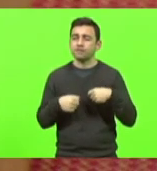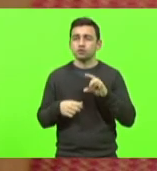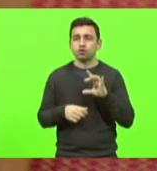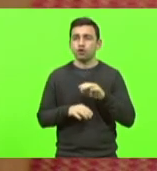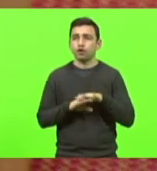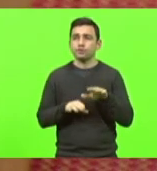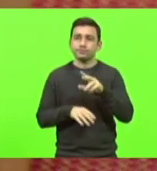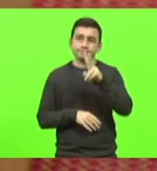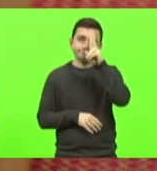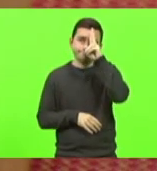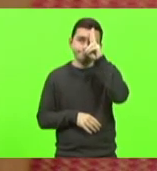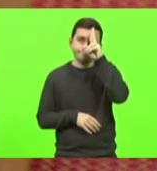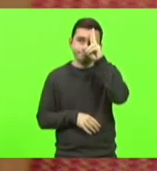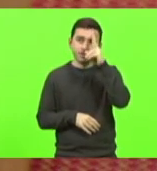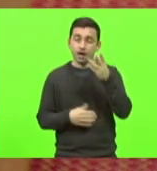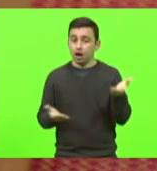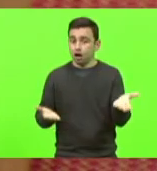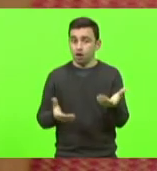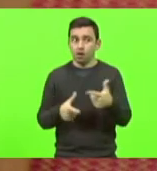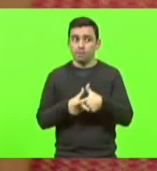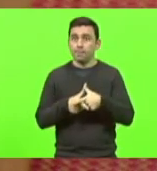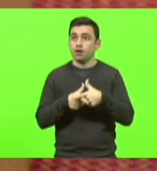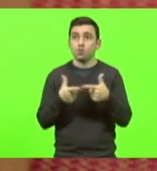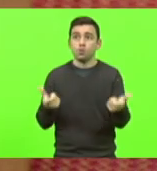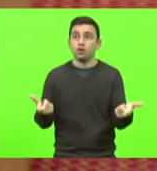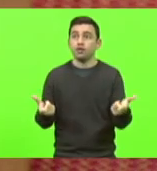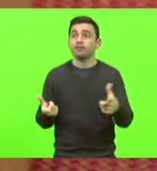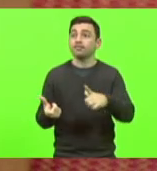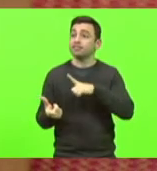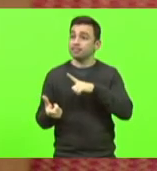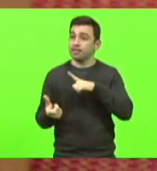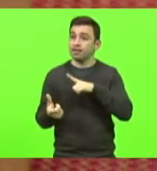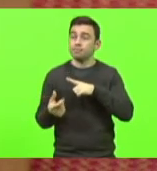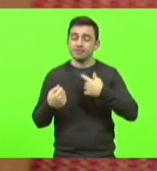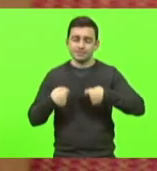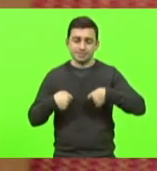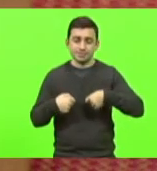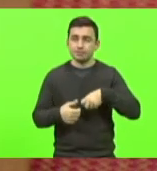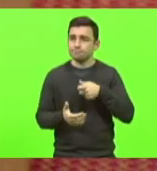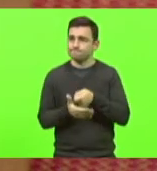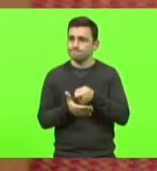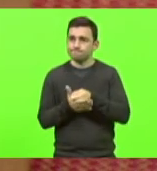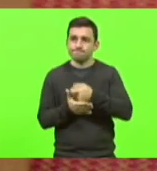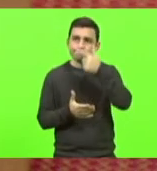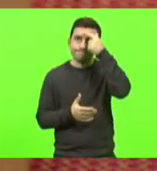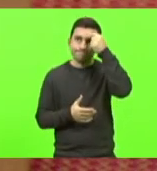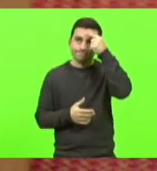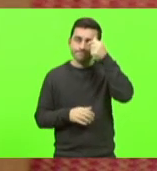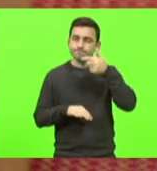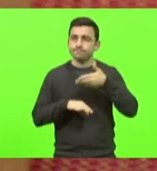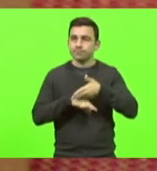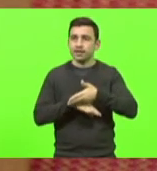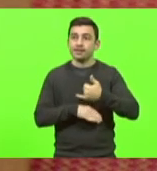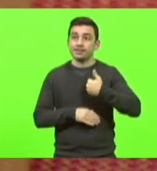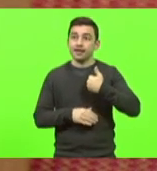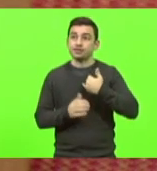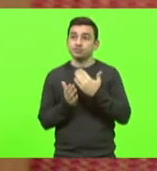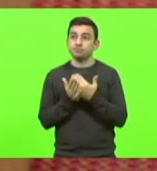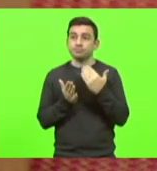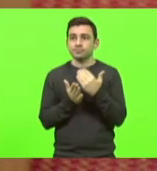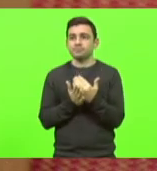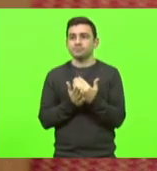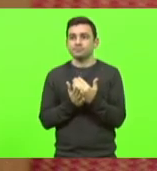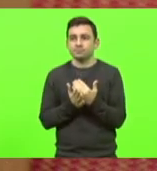hoje maioria dos cargos de aí didi o nível superior ele já entra com marido o avançado